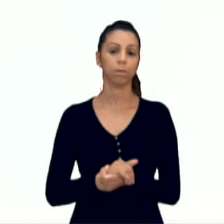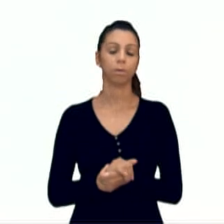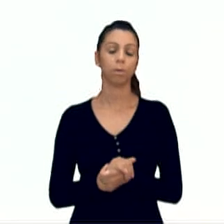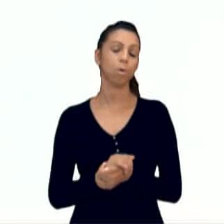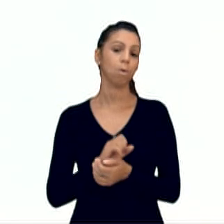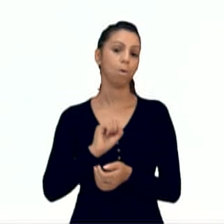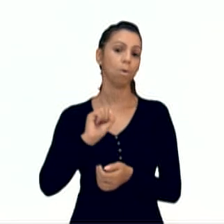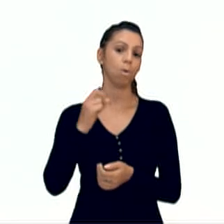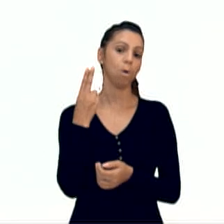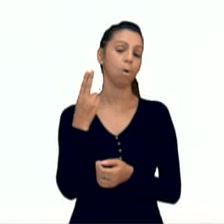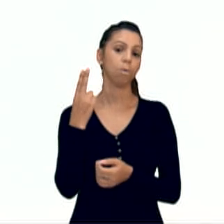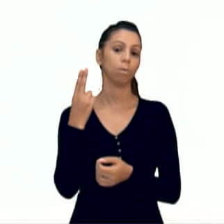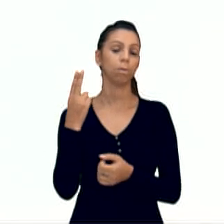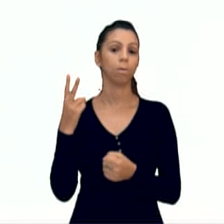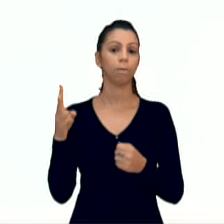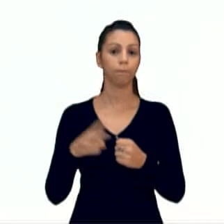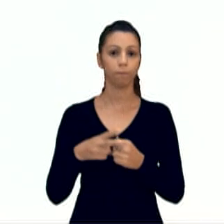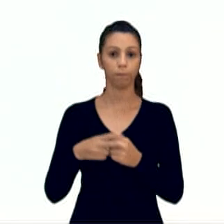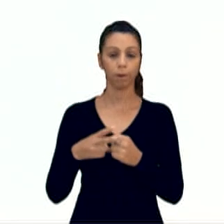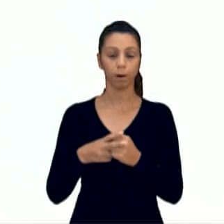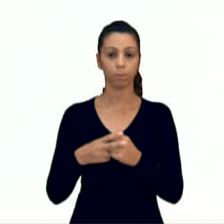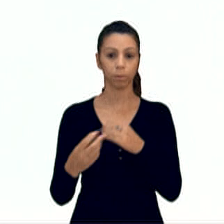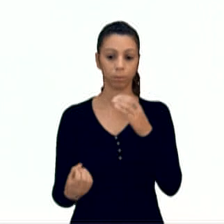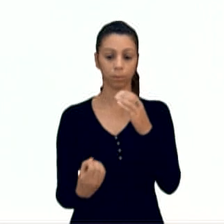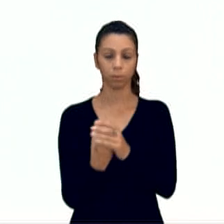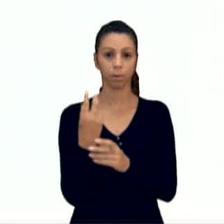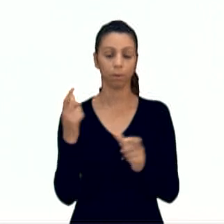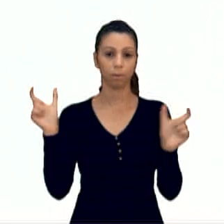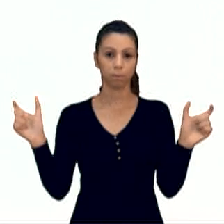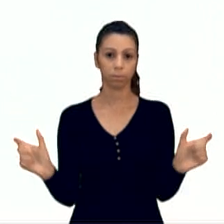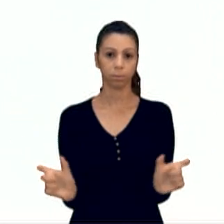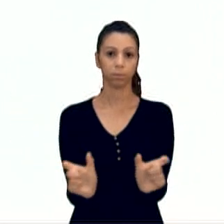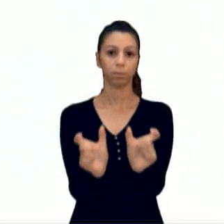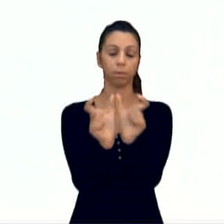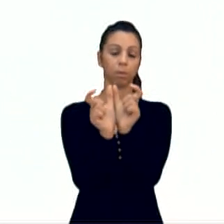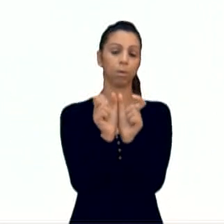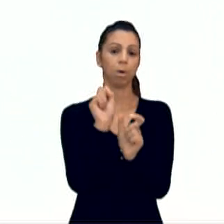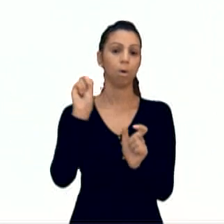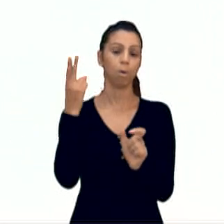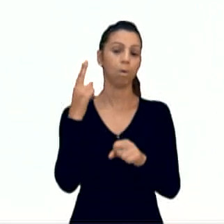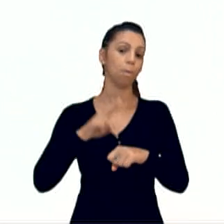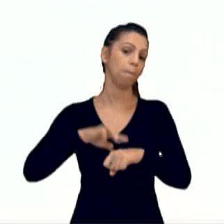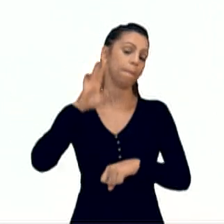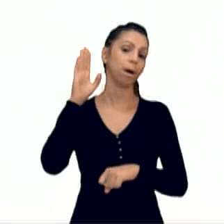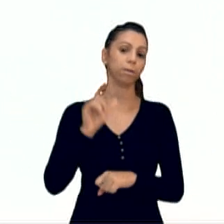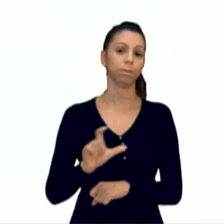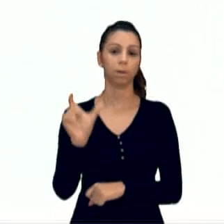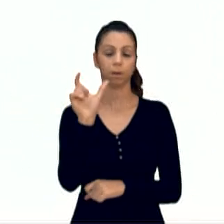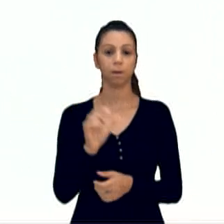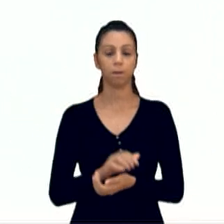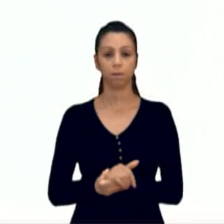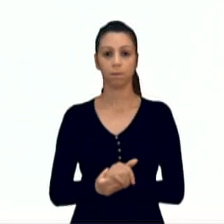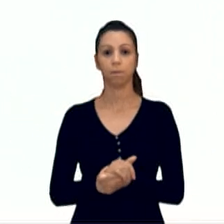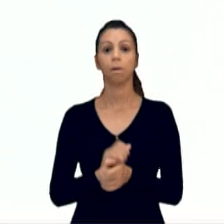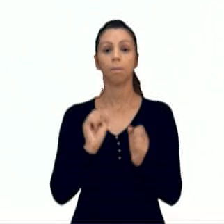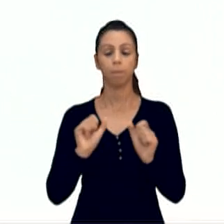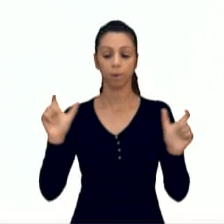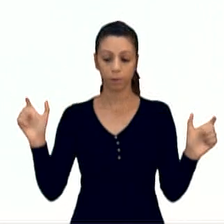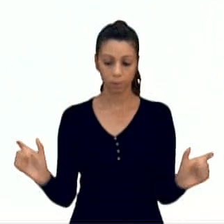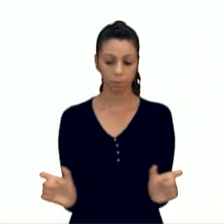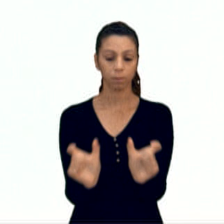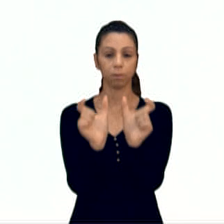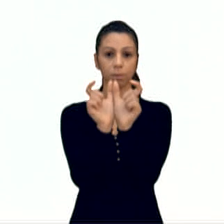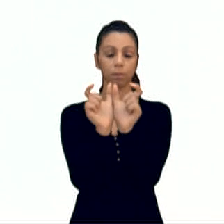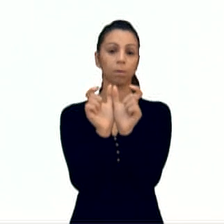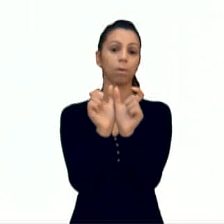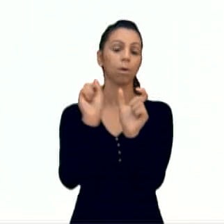verbos formados pela combinação de um verbo e uma ou mais palavras. Lembra que eu falei no começo? Essas palavras podem ser